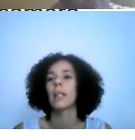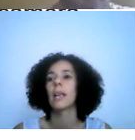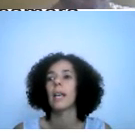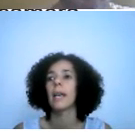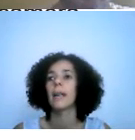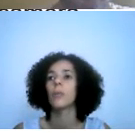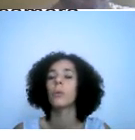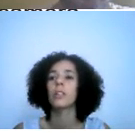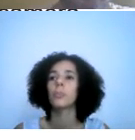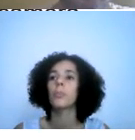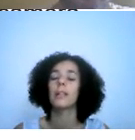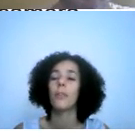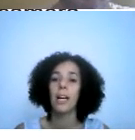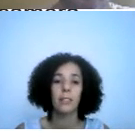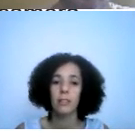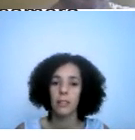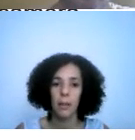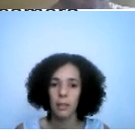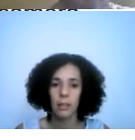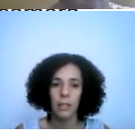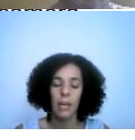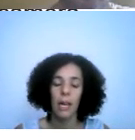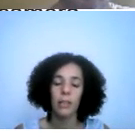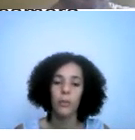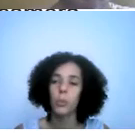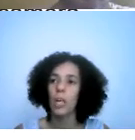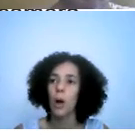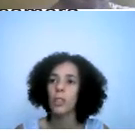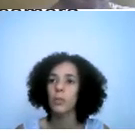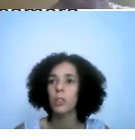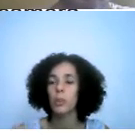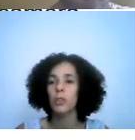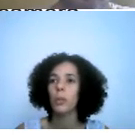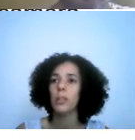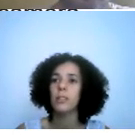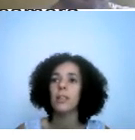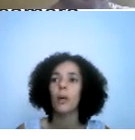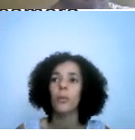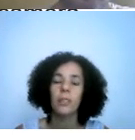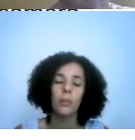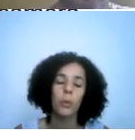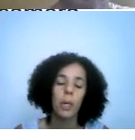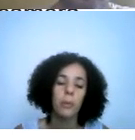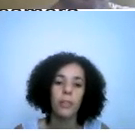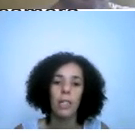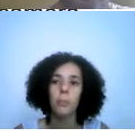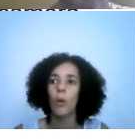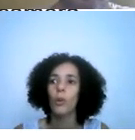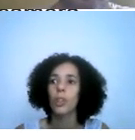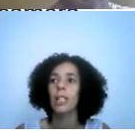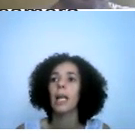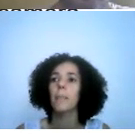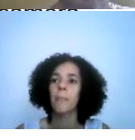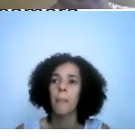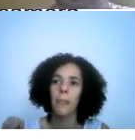né? Uma das várias, né, a nível mundial, mas uma das mais importantes é a da Convenção sobre a Diversidade